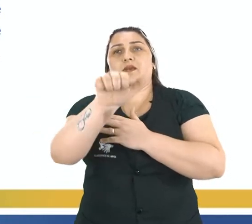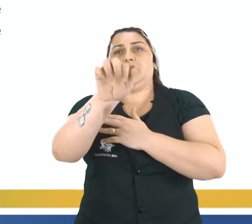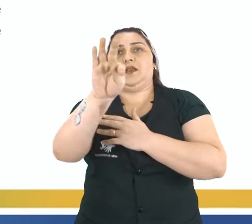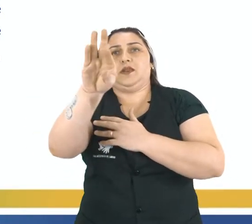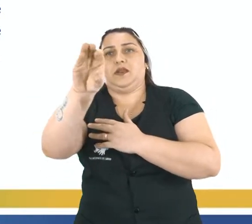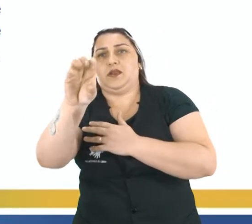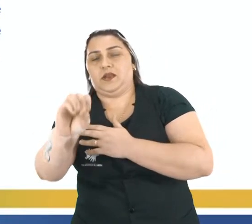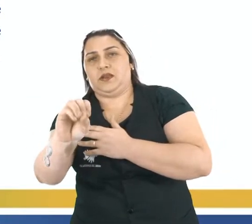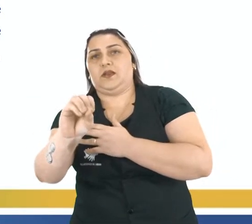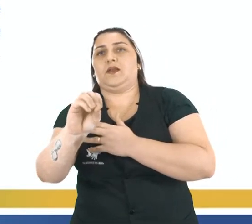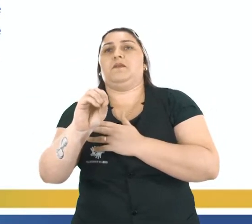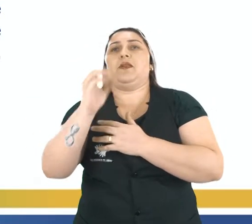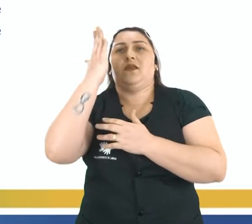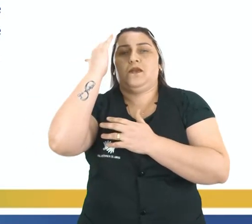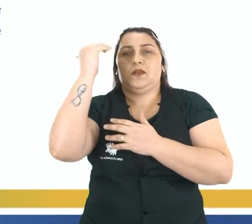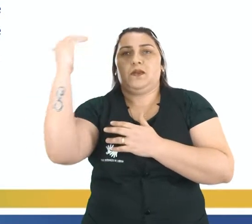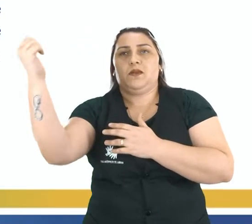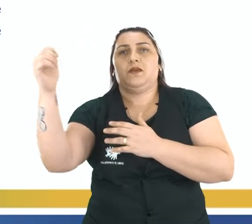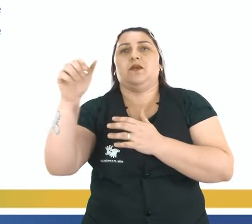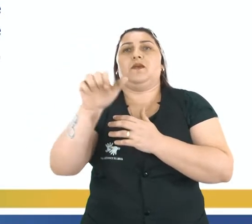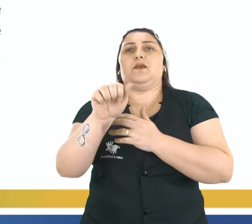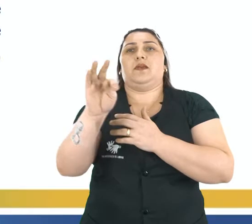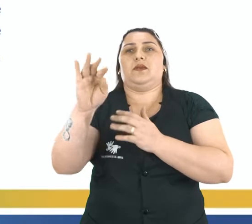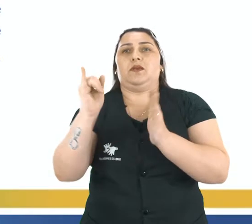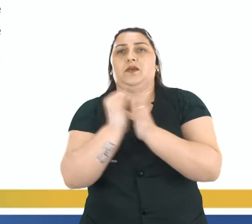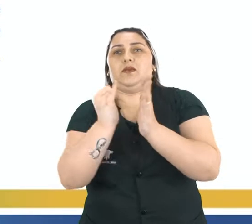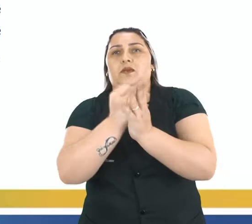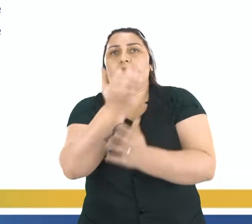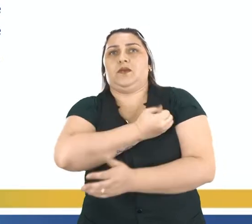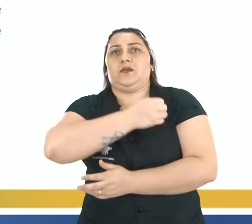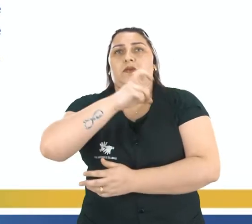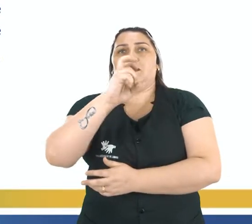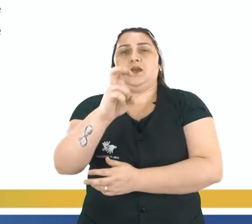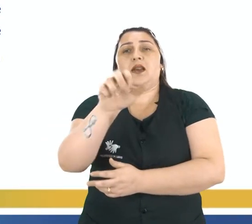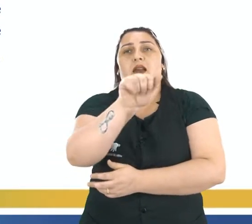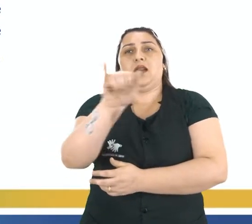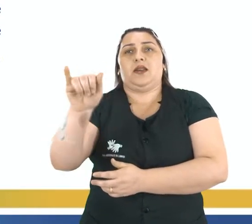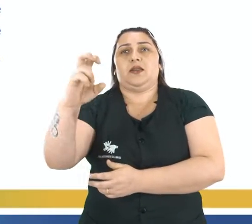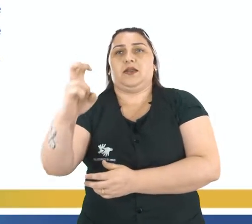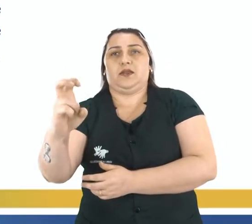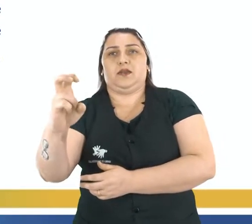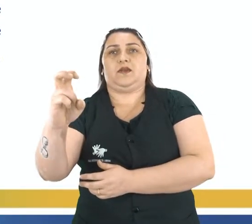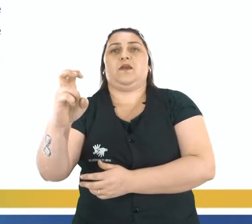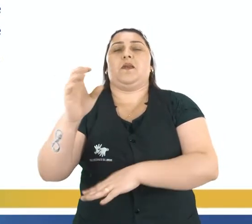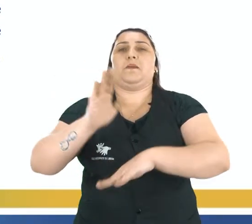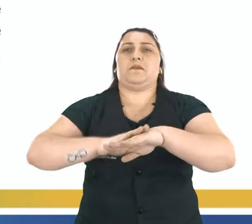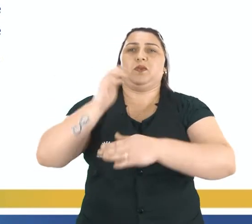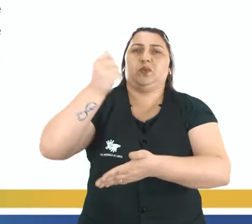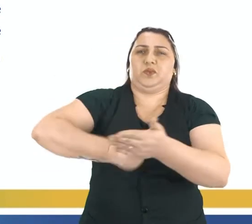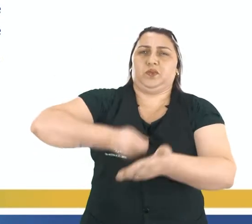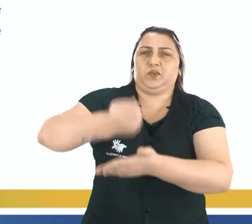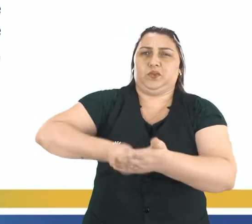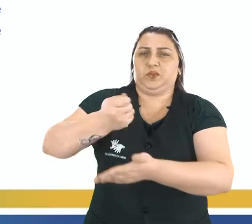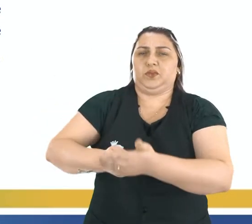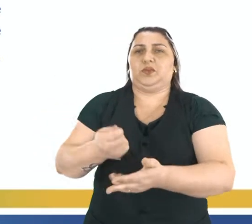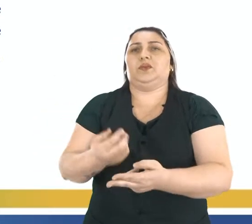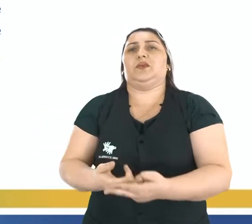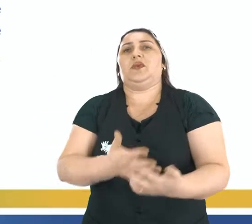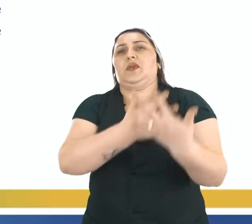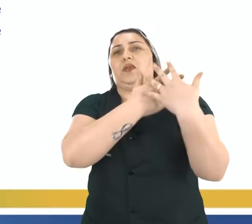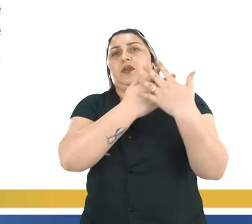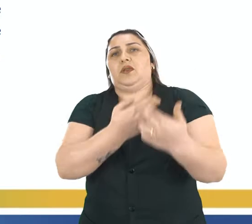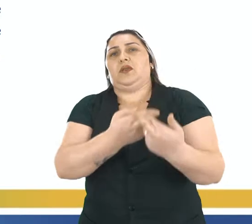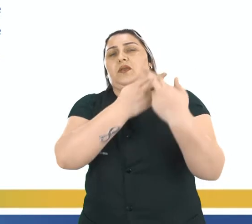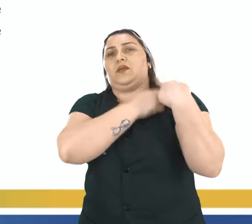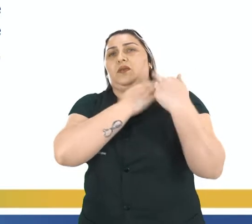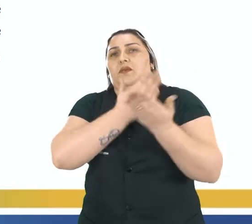institucionais. E o mais famoso deles foi o Ato Institucional número 5, ou o AI-5, que foi o mais rígido e o responsável por